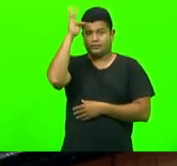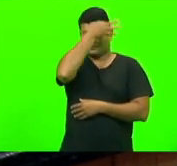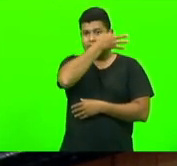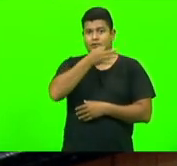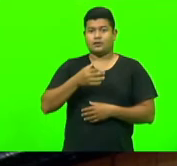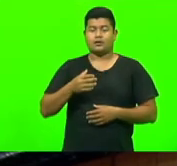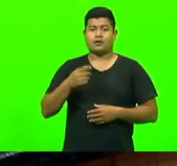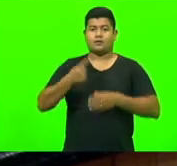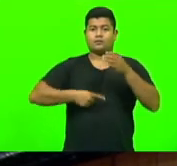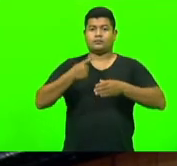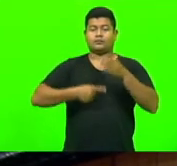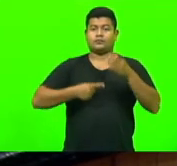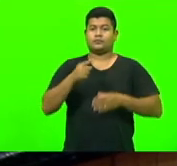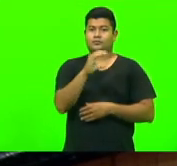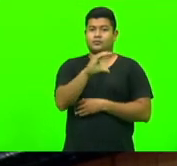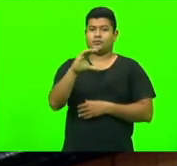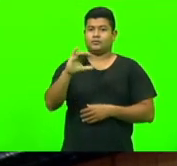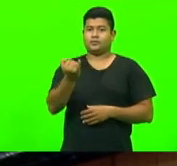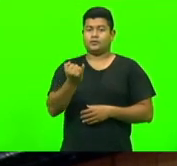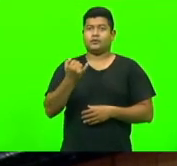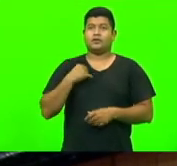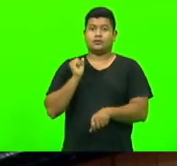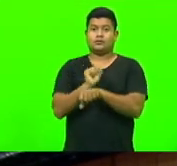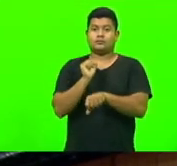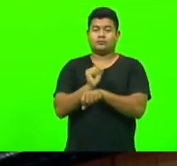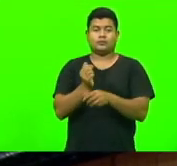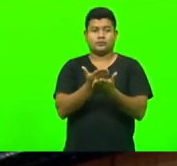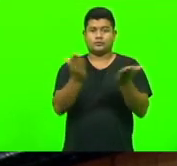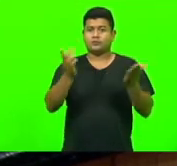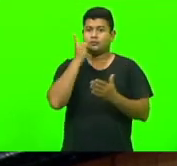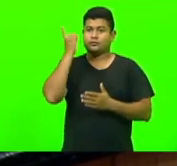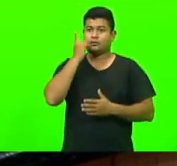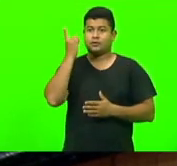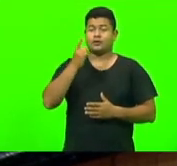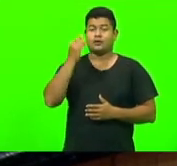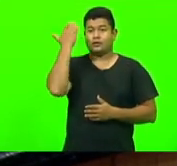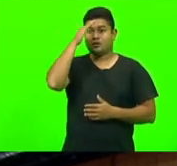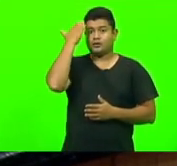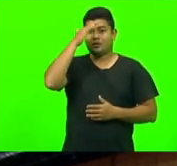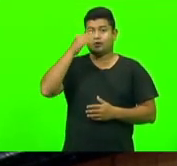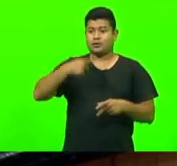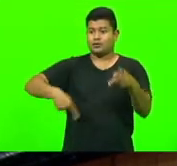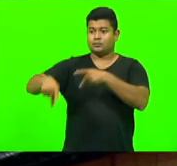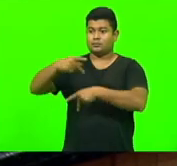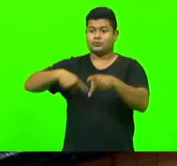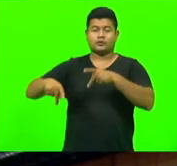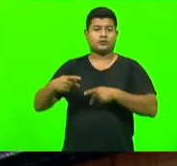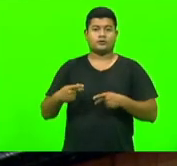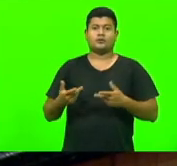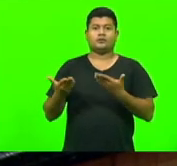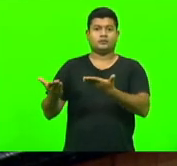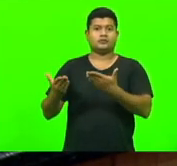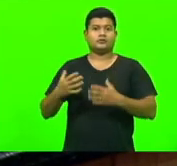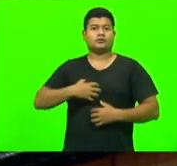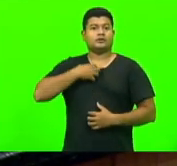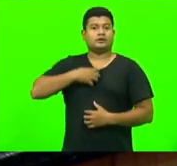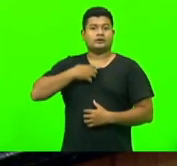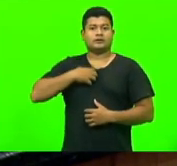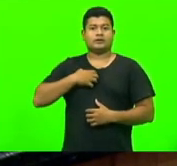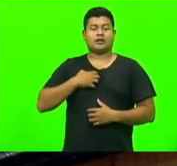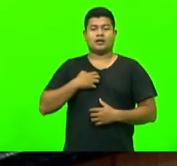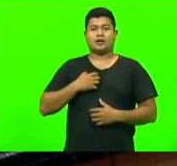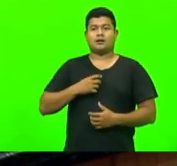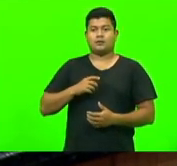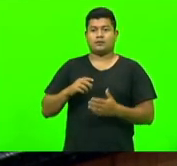Constituição e Justiça. E eu espero que os senhores deputados tenham visto que a população está indignada com medidas autoritárias dessa